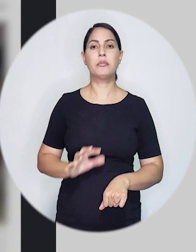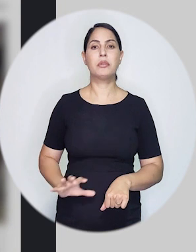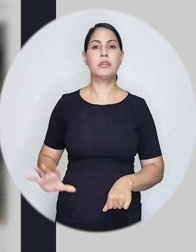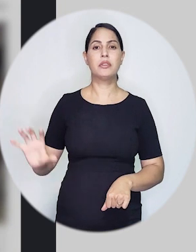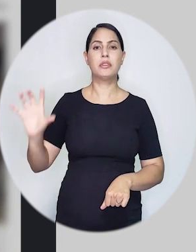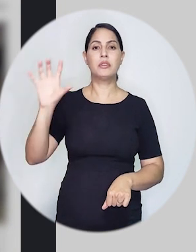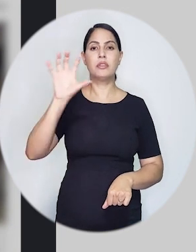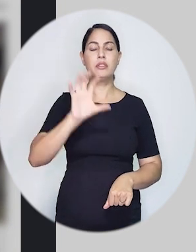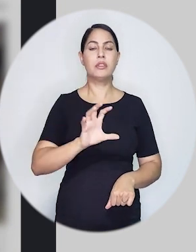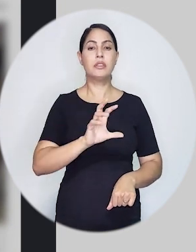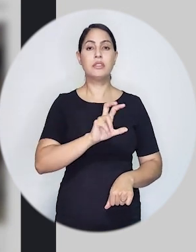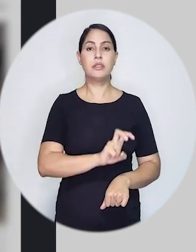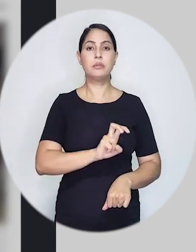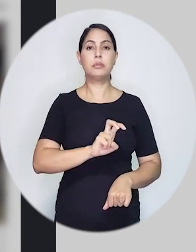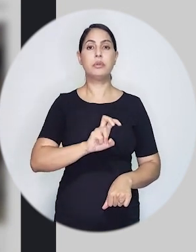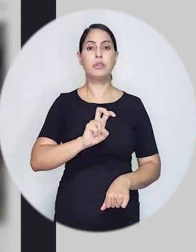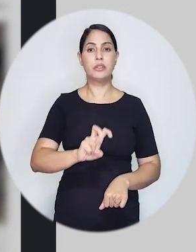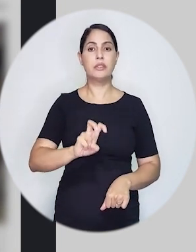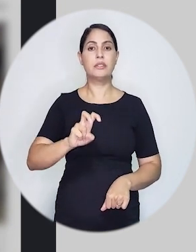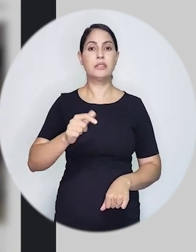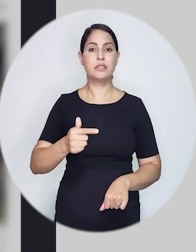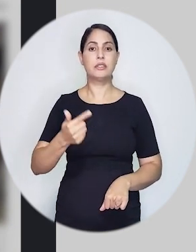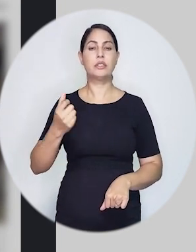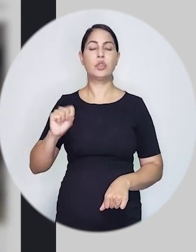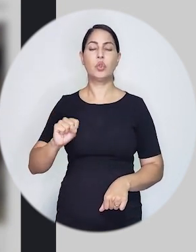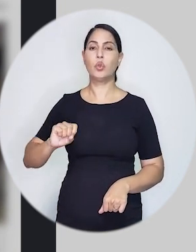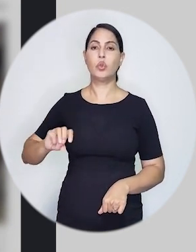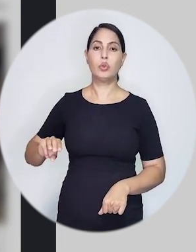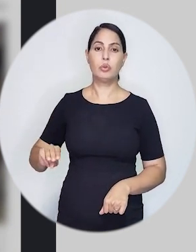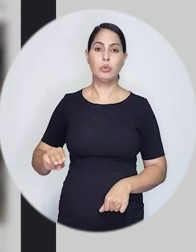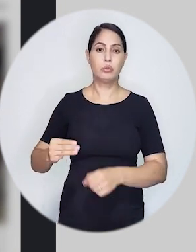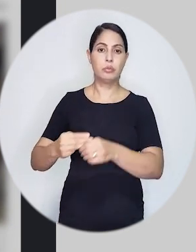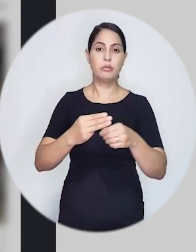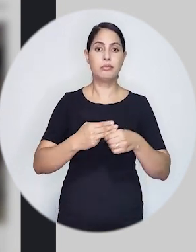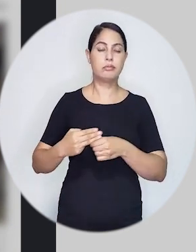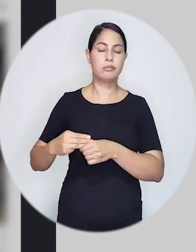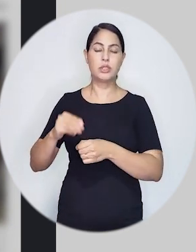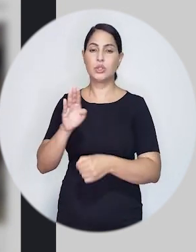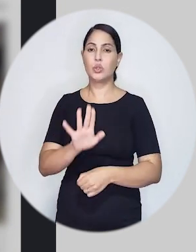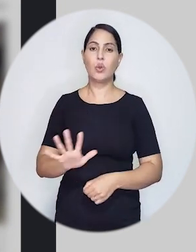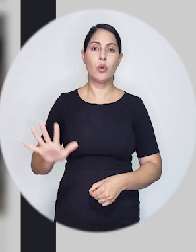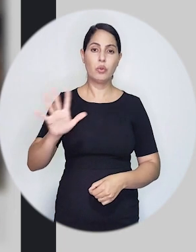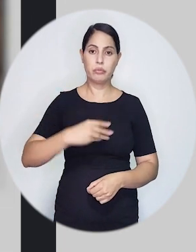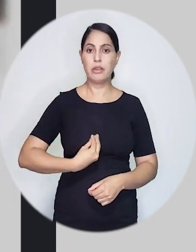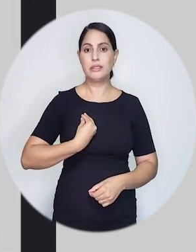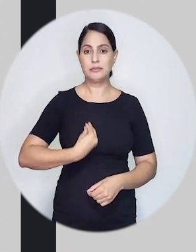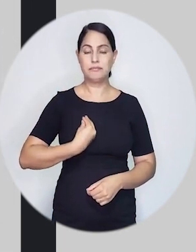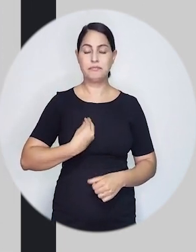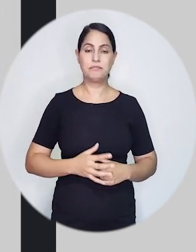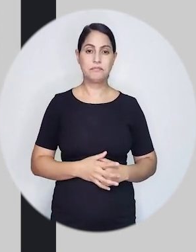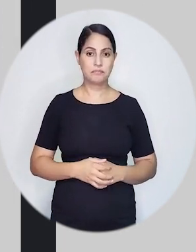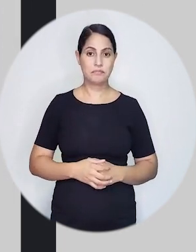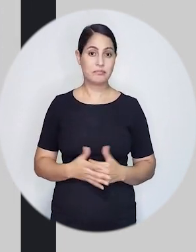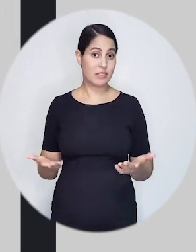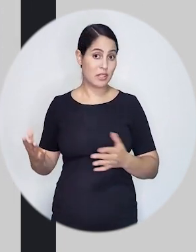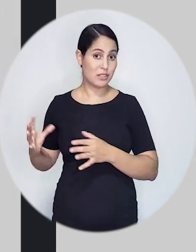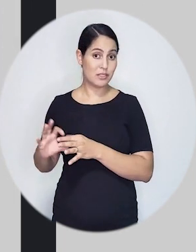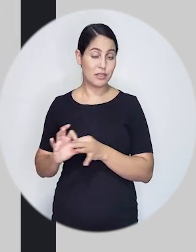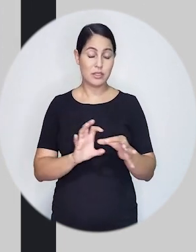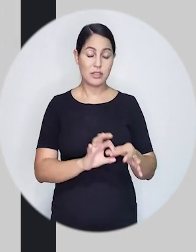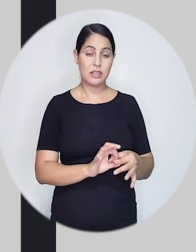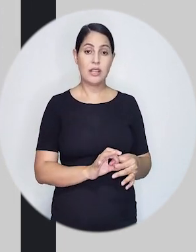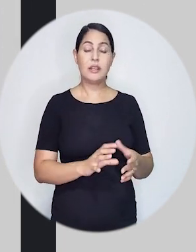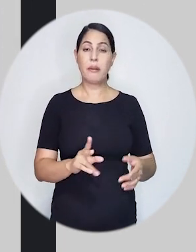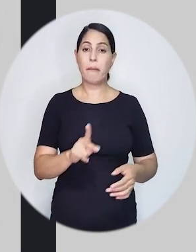significa presença em todos os 5.568 municípios de seu vasto território. Nesse sentido, a gestão